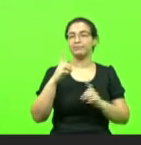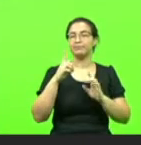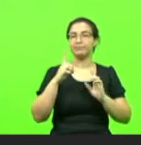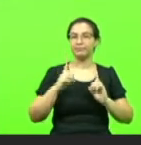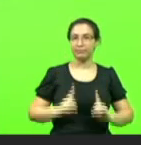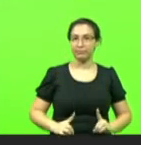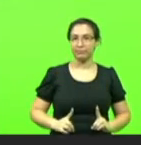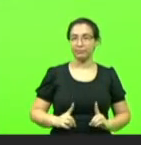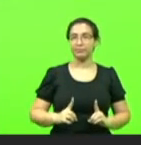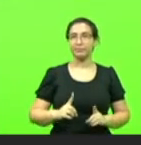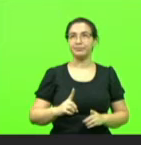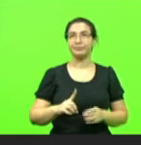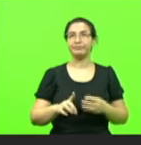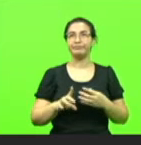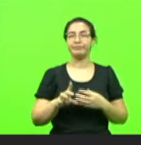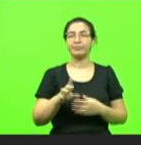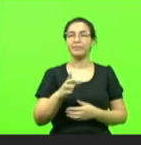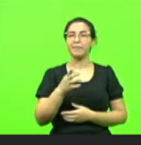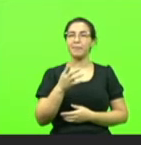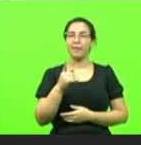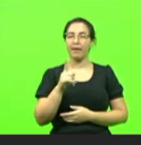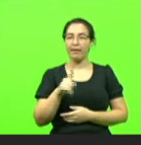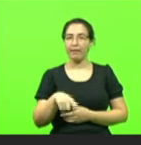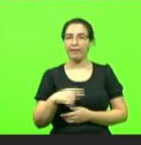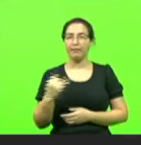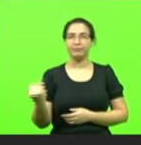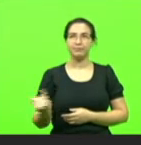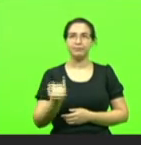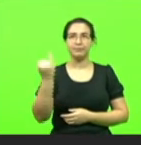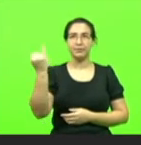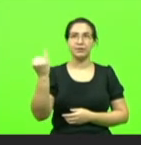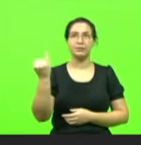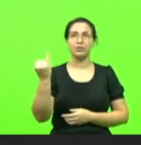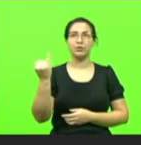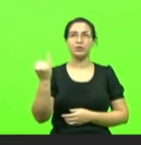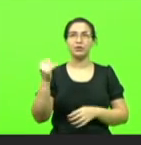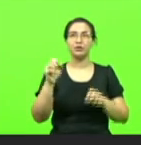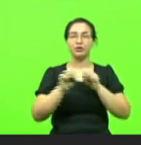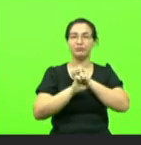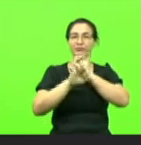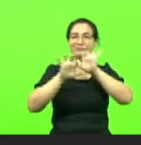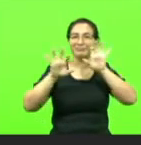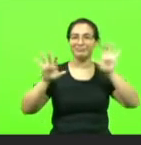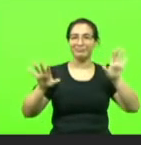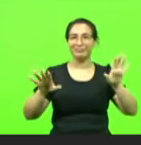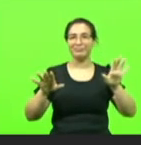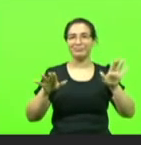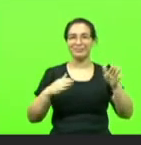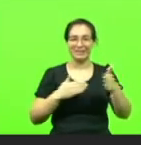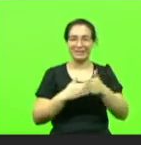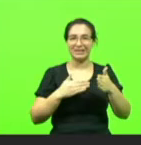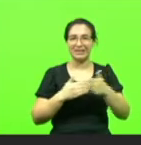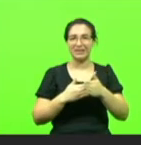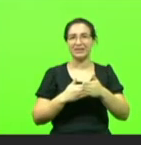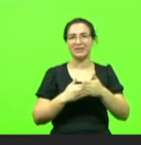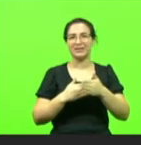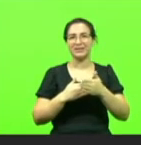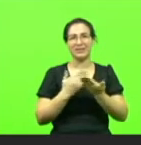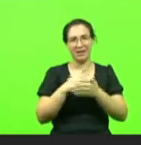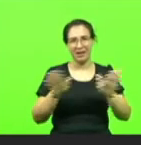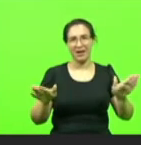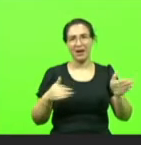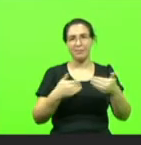a sensibilidade é instrumento necessário para eliminação de Barreiras sociais que impede